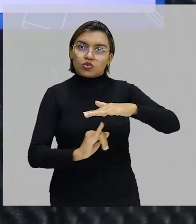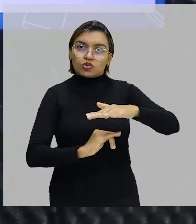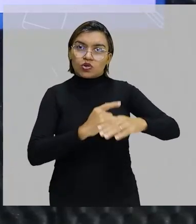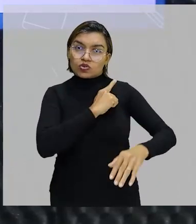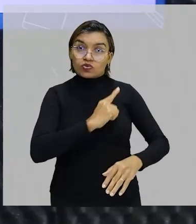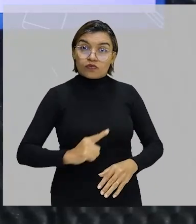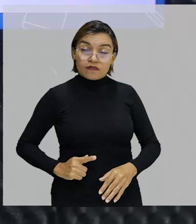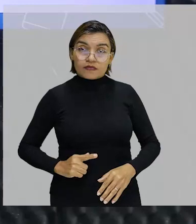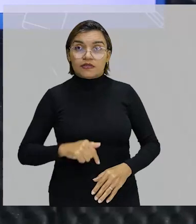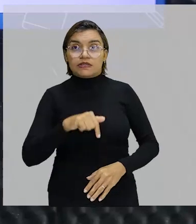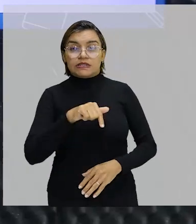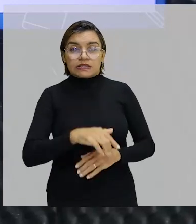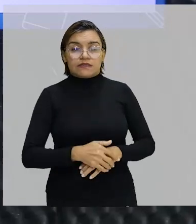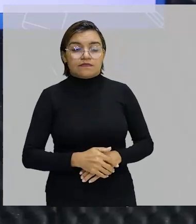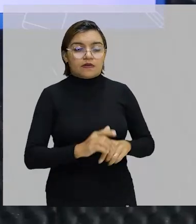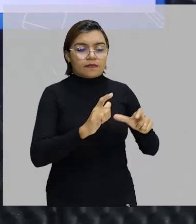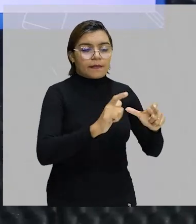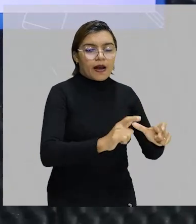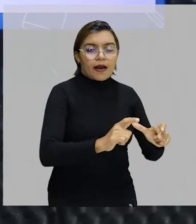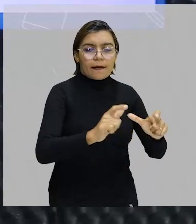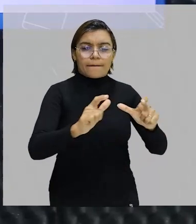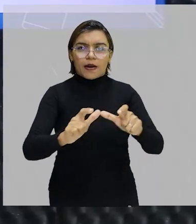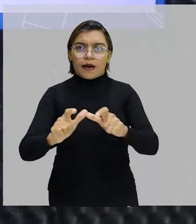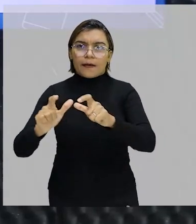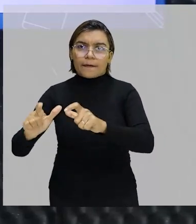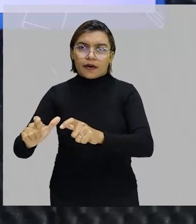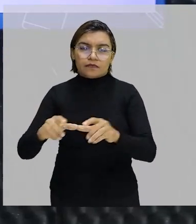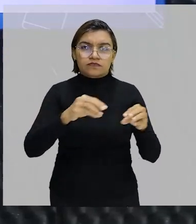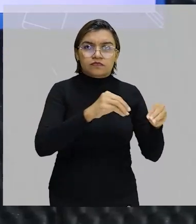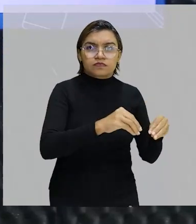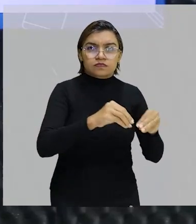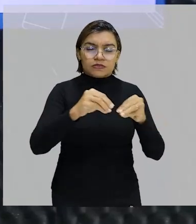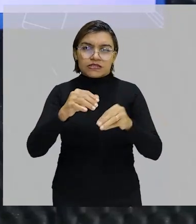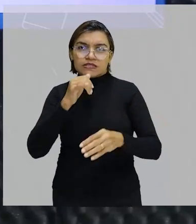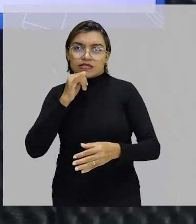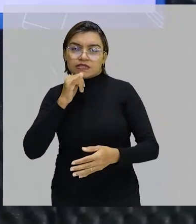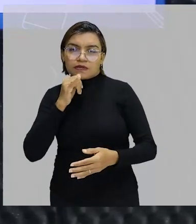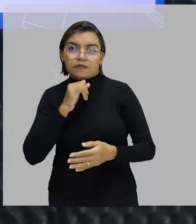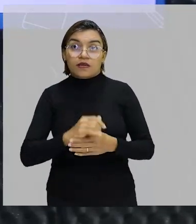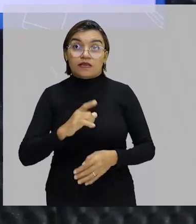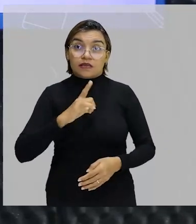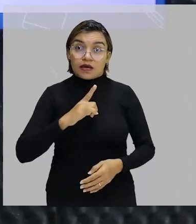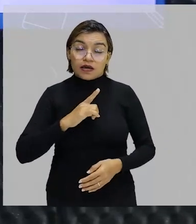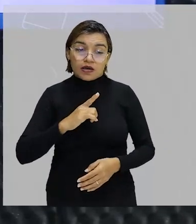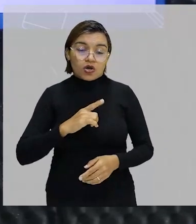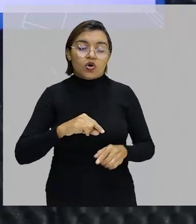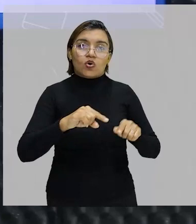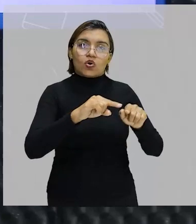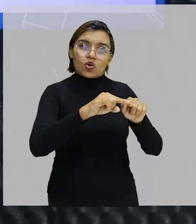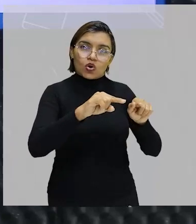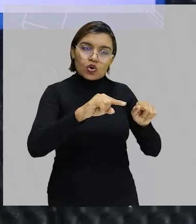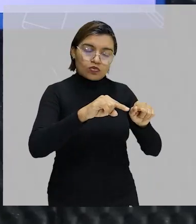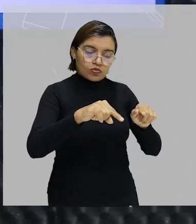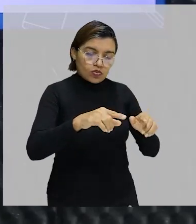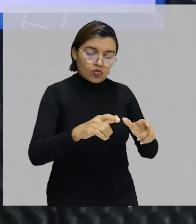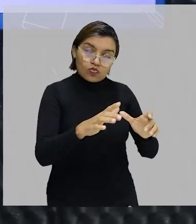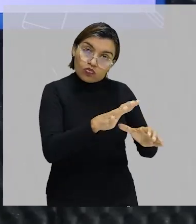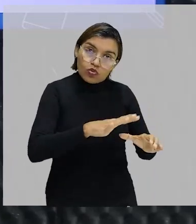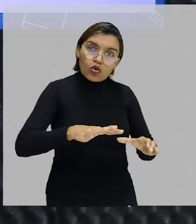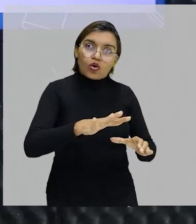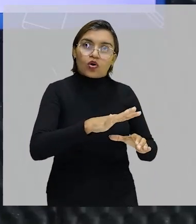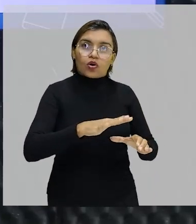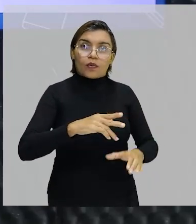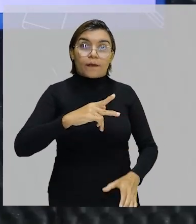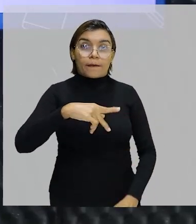vão tramitando de setor para setor. Você protocola, tem um local lá no estabelecimento que é